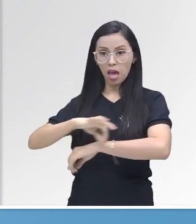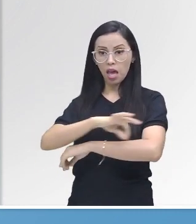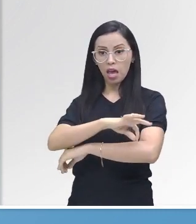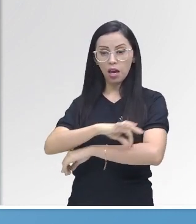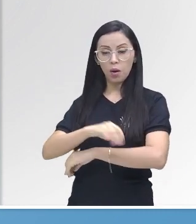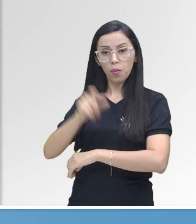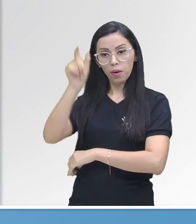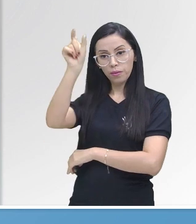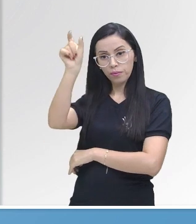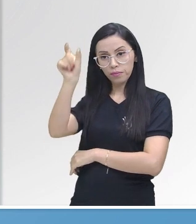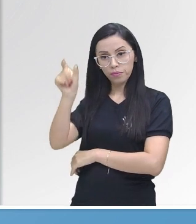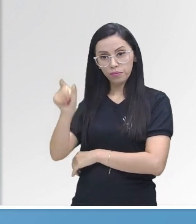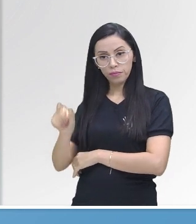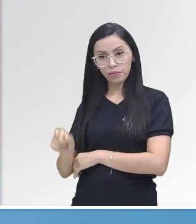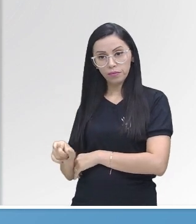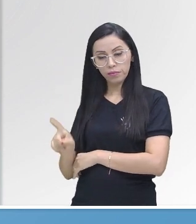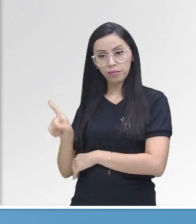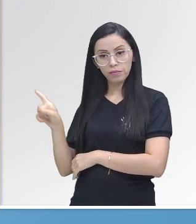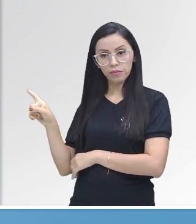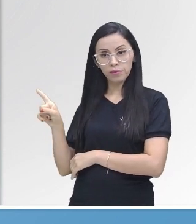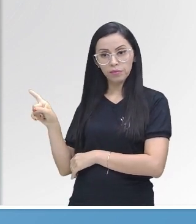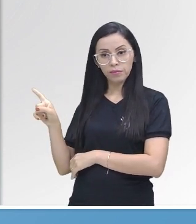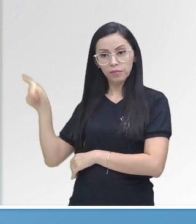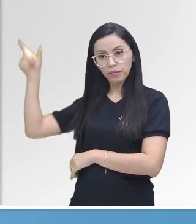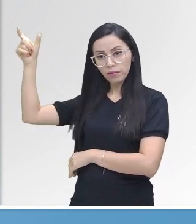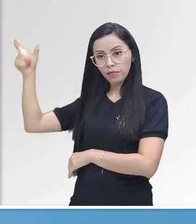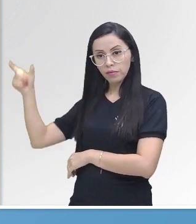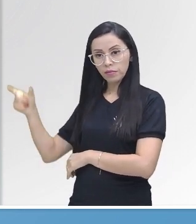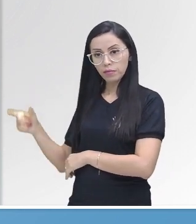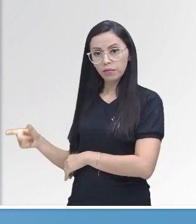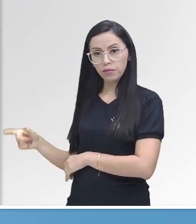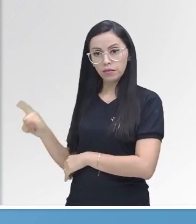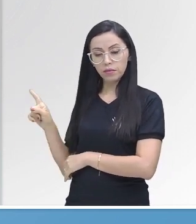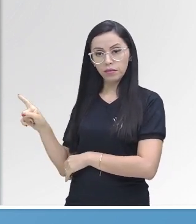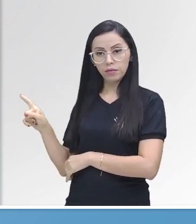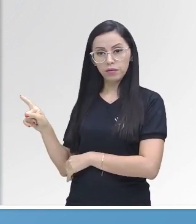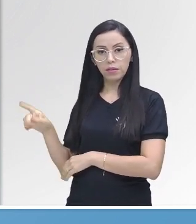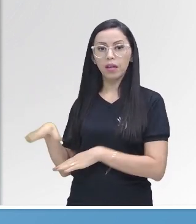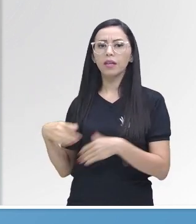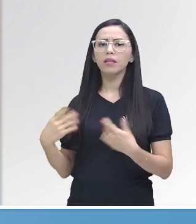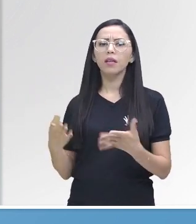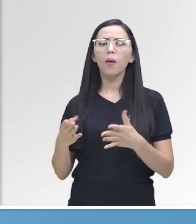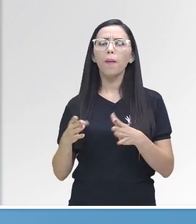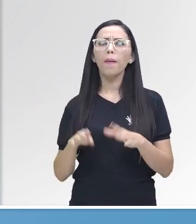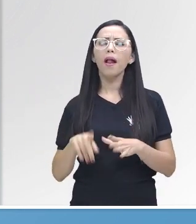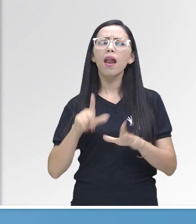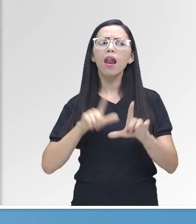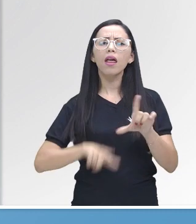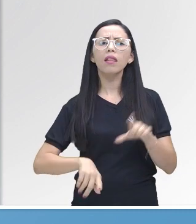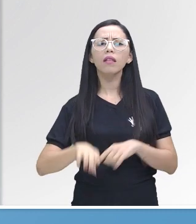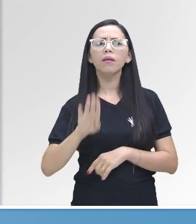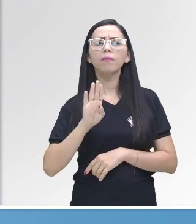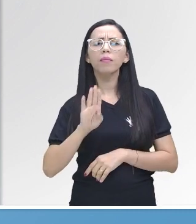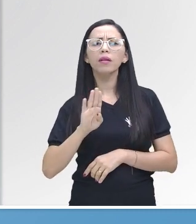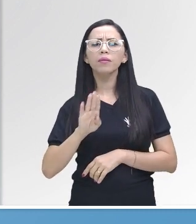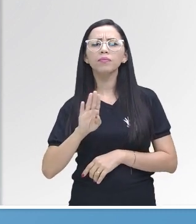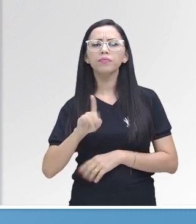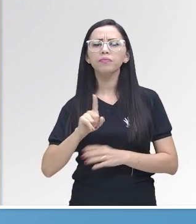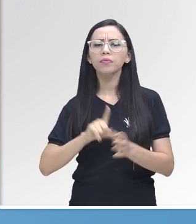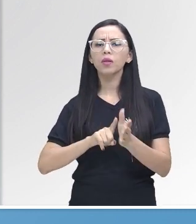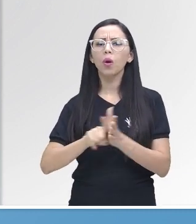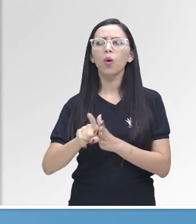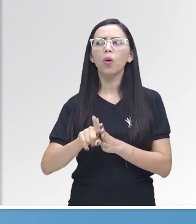marcando medida padrão, né? Então, na letra B, pergunta quantos centímetros o